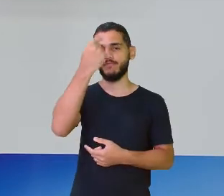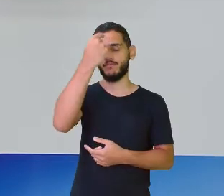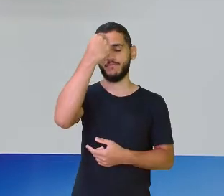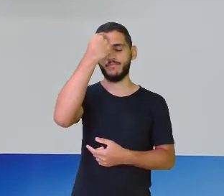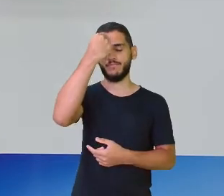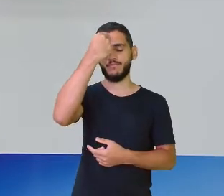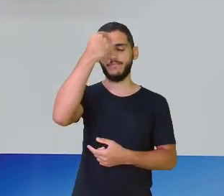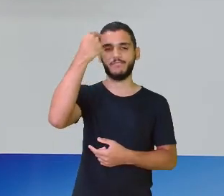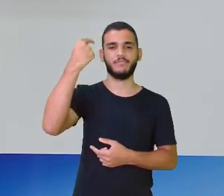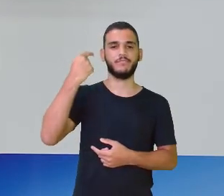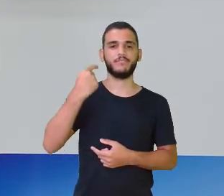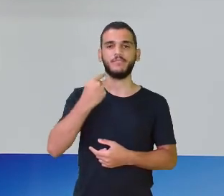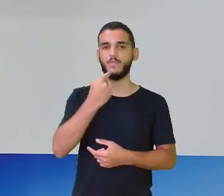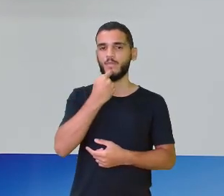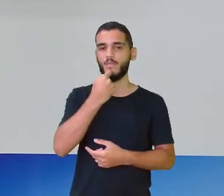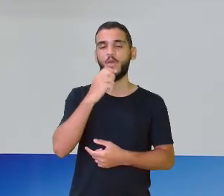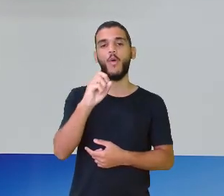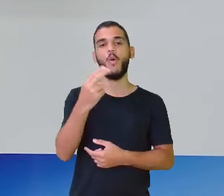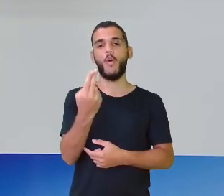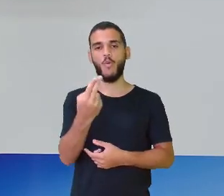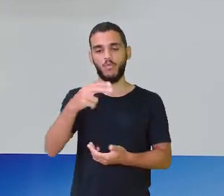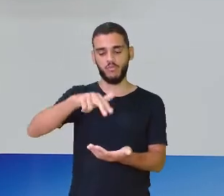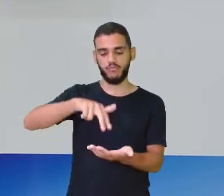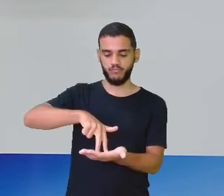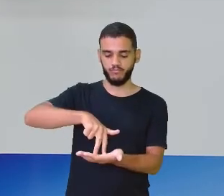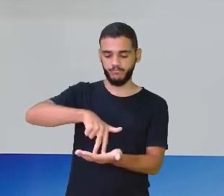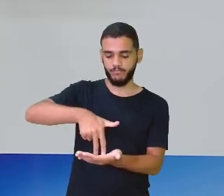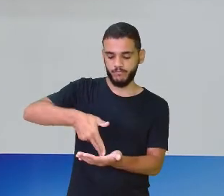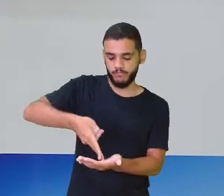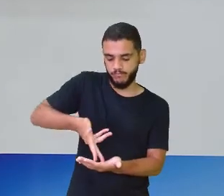tivesse dado uma volta e ficasse.